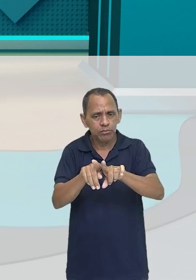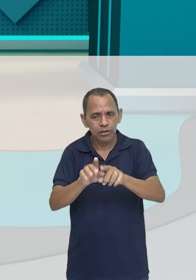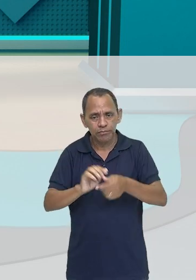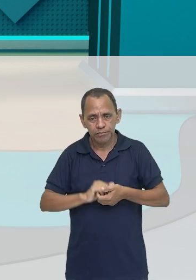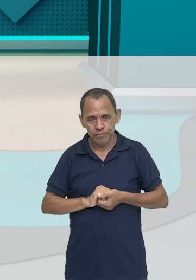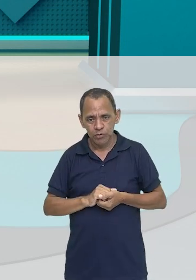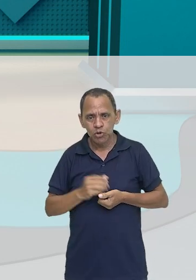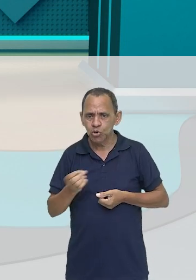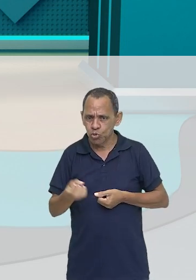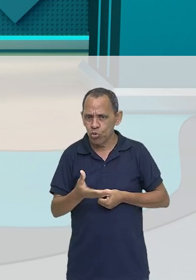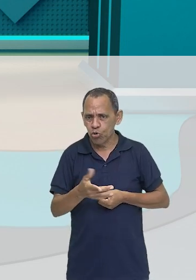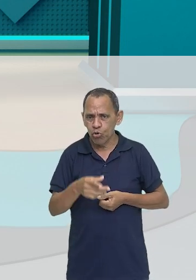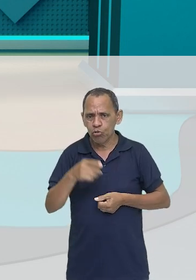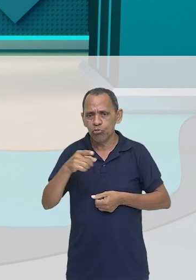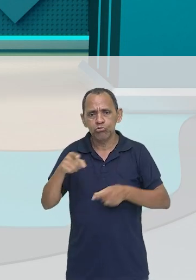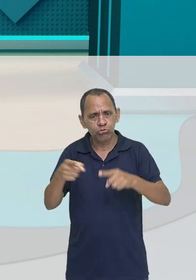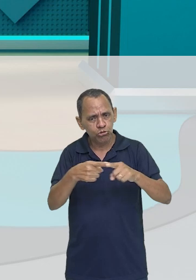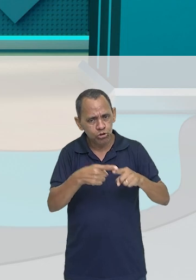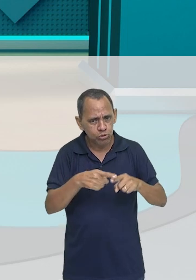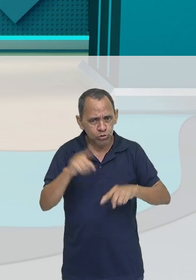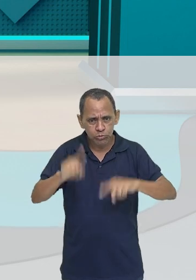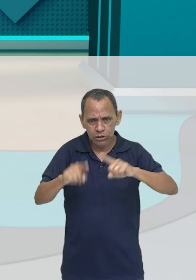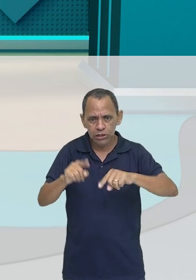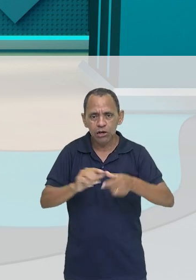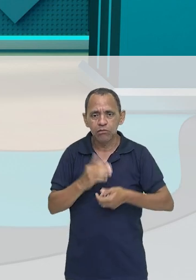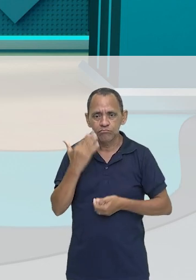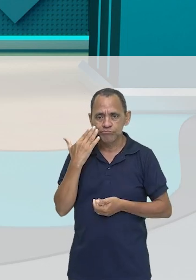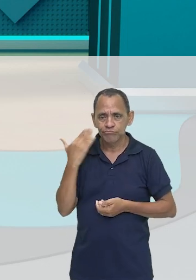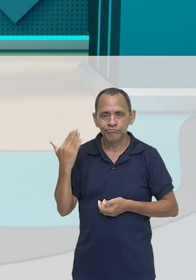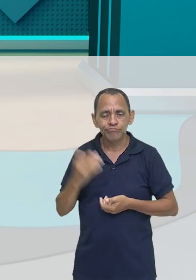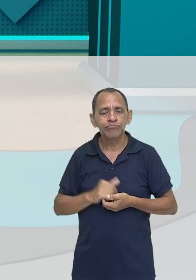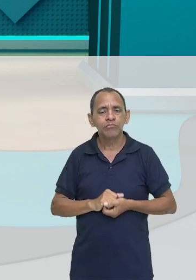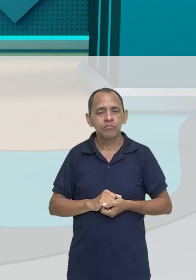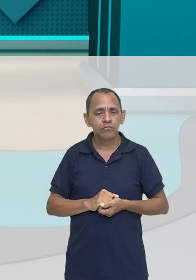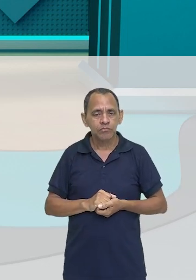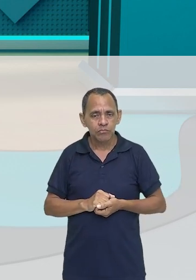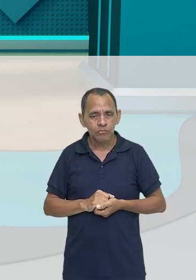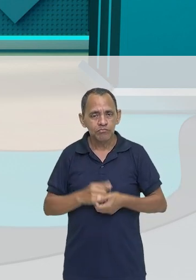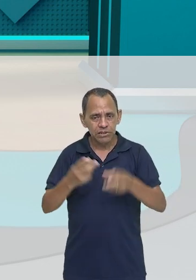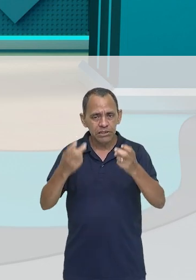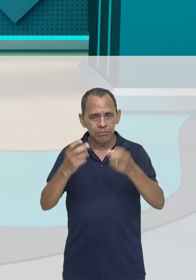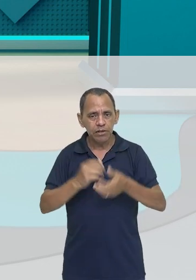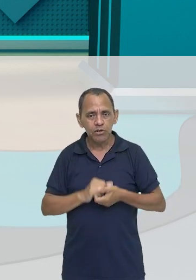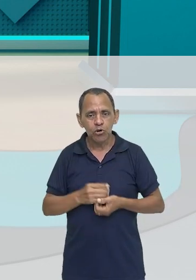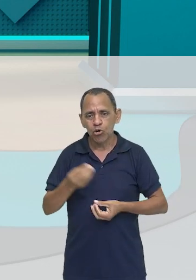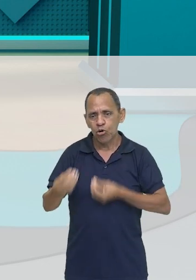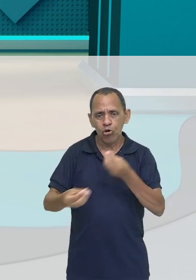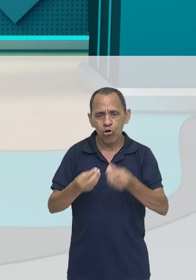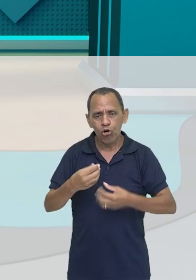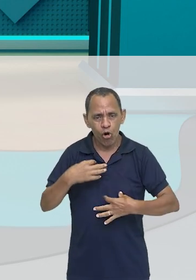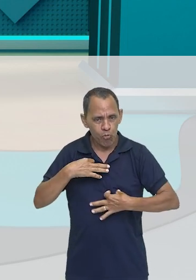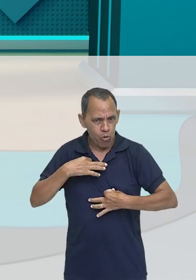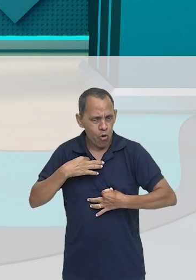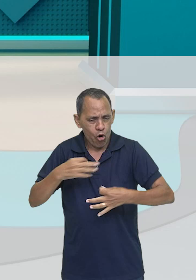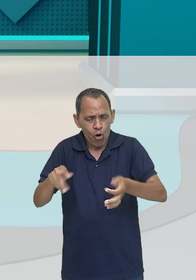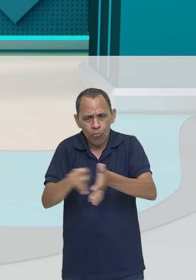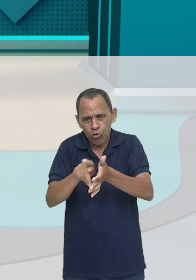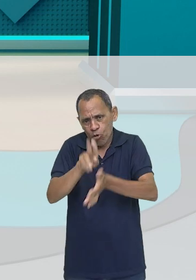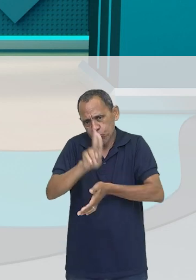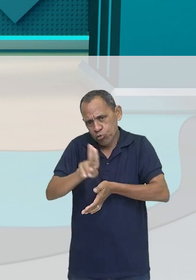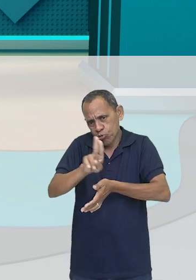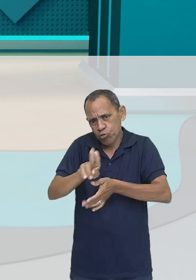aí, vocês estão vendo aqui ele com a vestimenta completa, com a armadura, com a vestimenta por dentro.